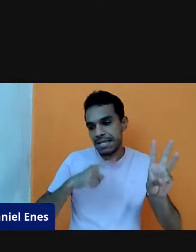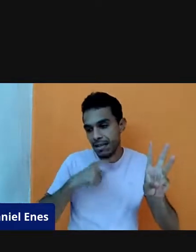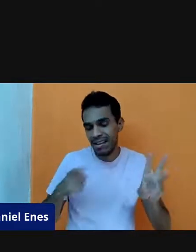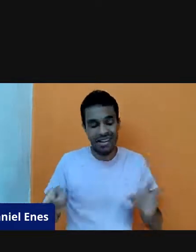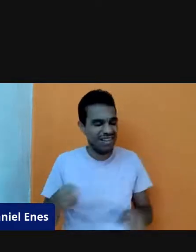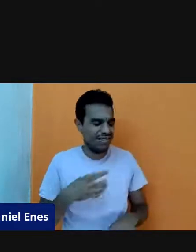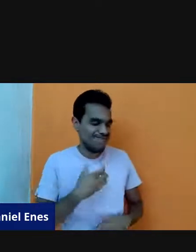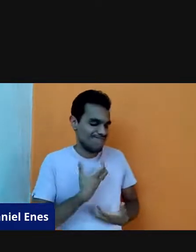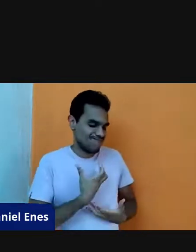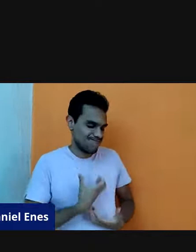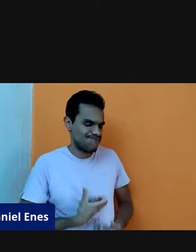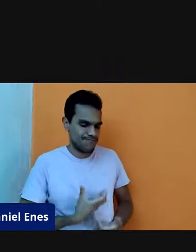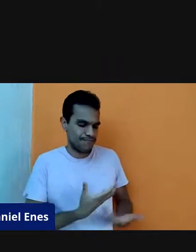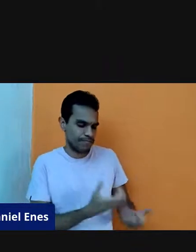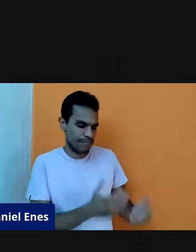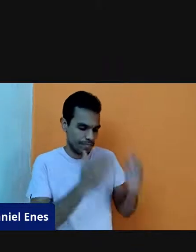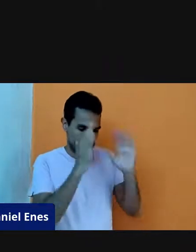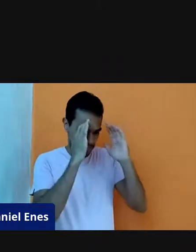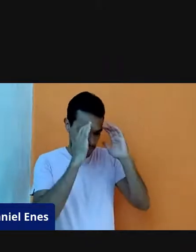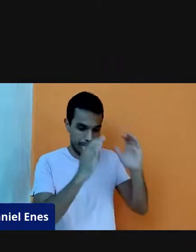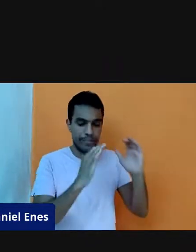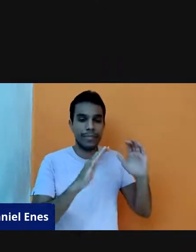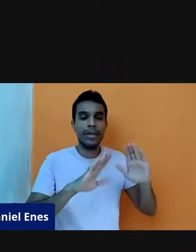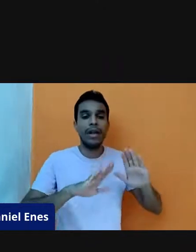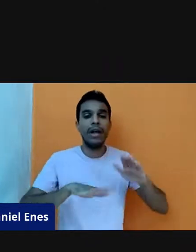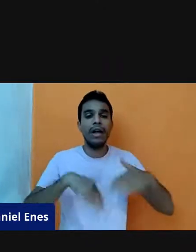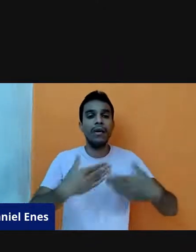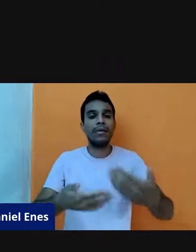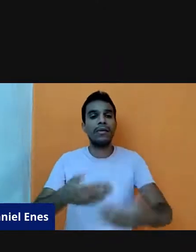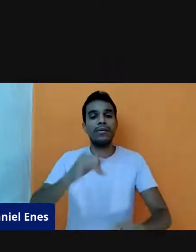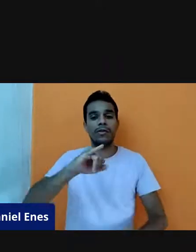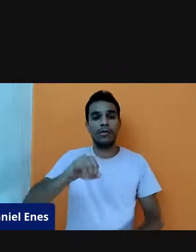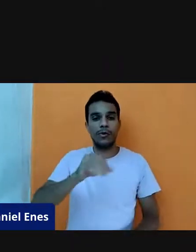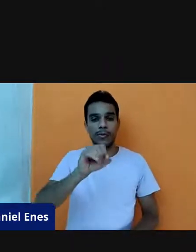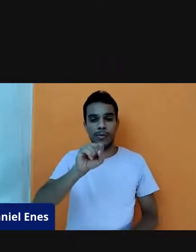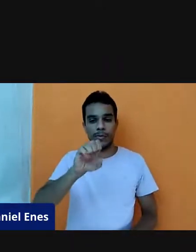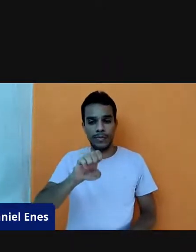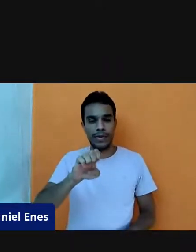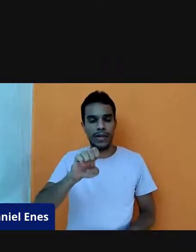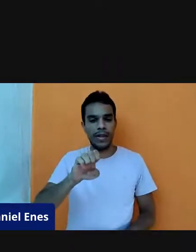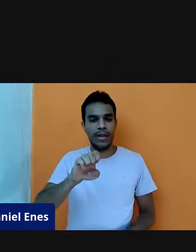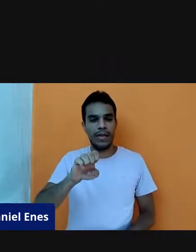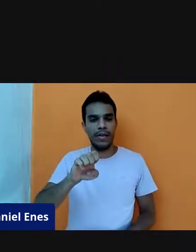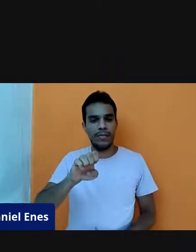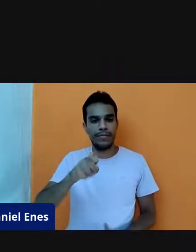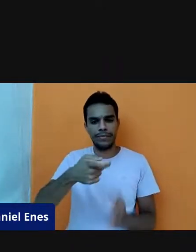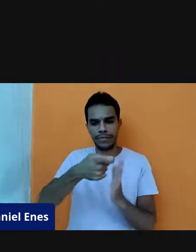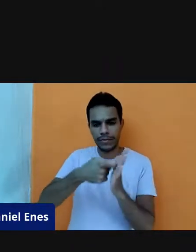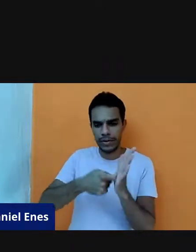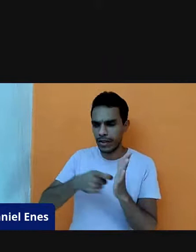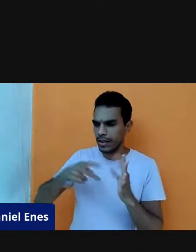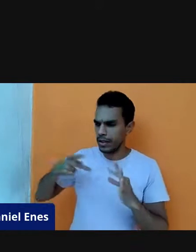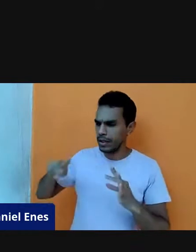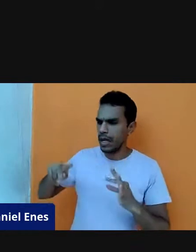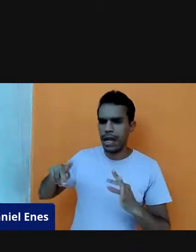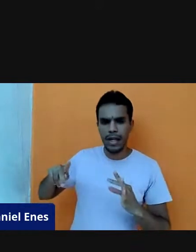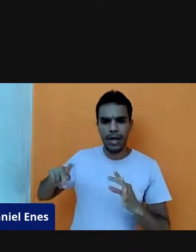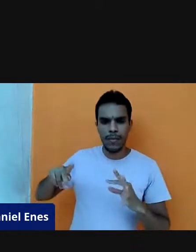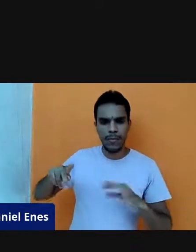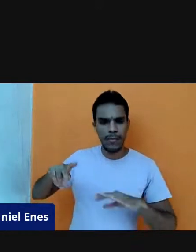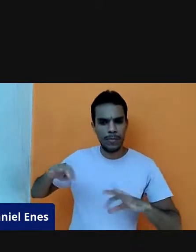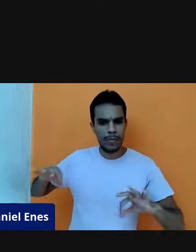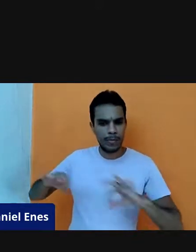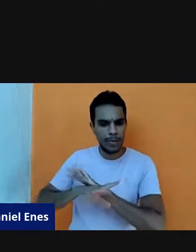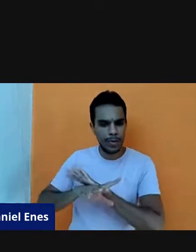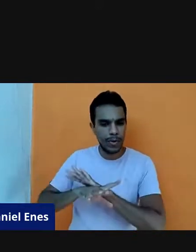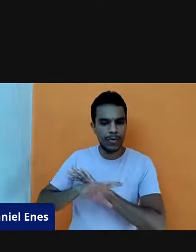tempo depois, o José Olímpio resolve editar, né, as obras completas de João Cabral de Melo Neto.